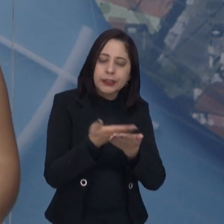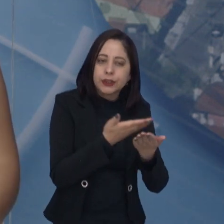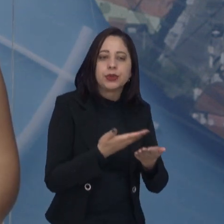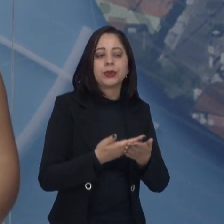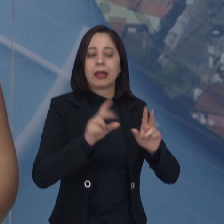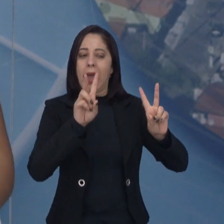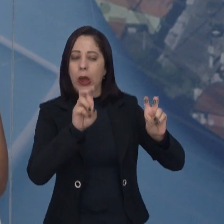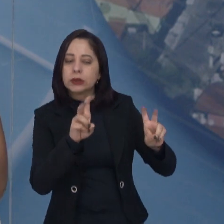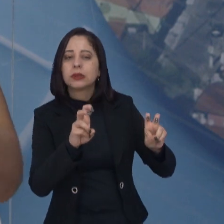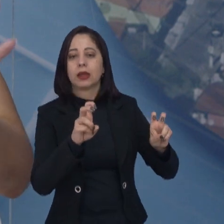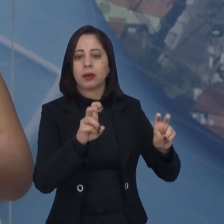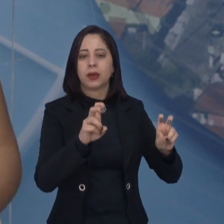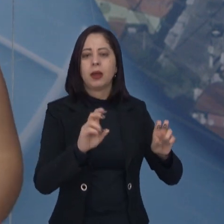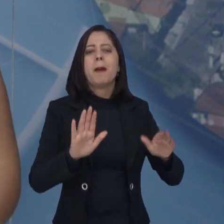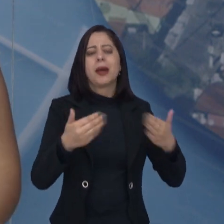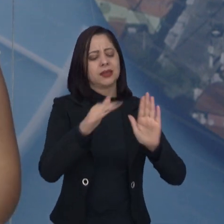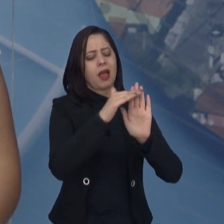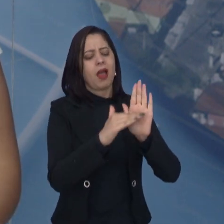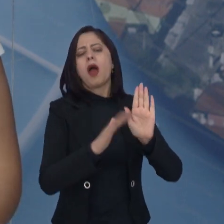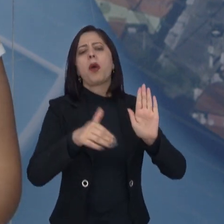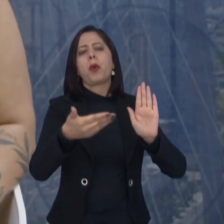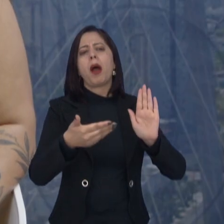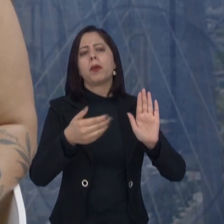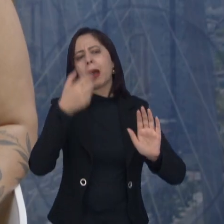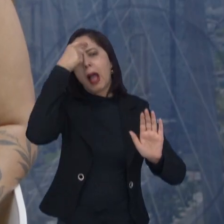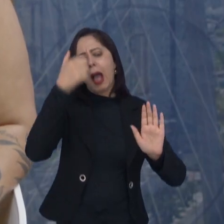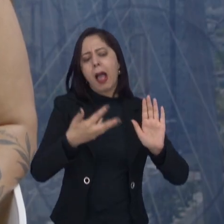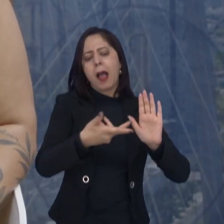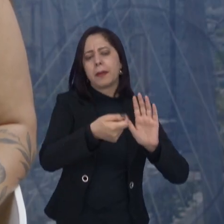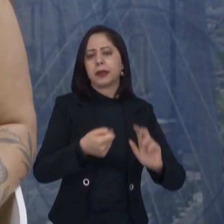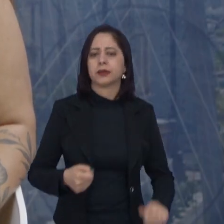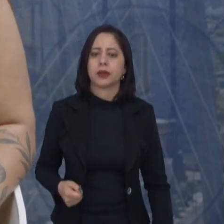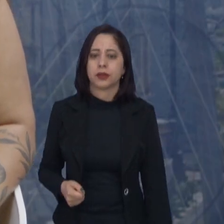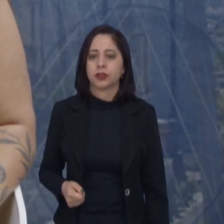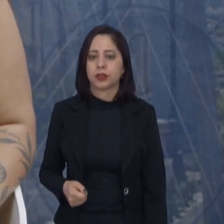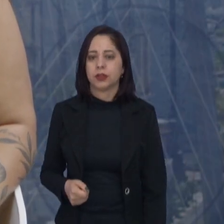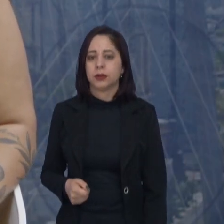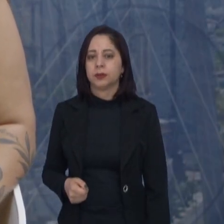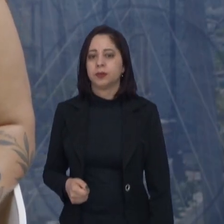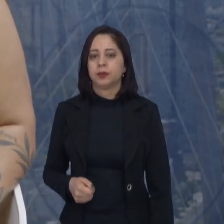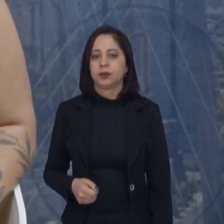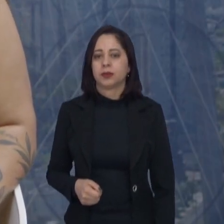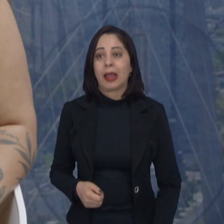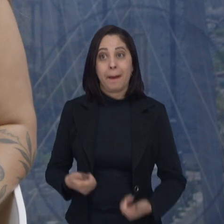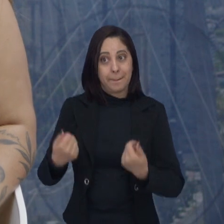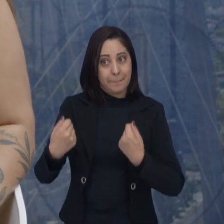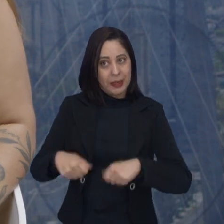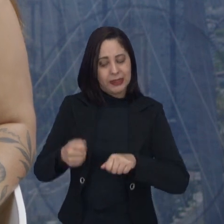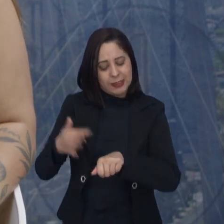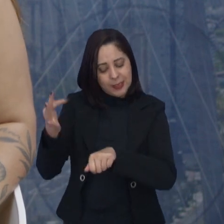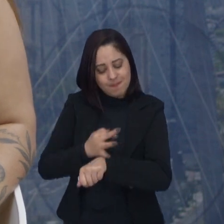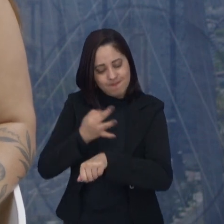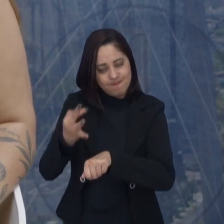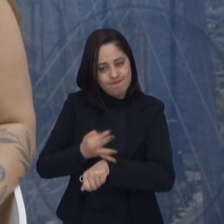as postagens. Quais seriam essas habilidades? Olha, eu acho que, né, tipo, a questão da constância, a pessoa entender